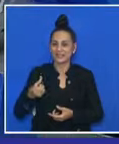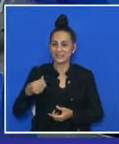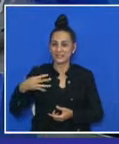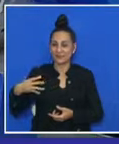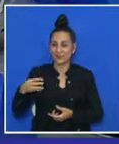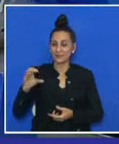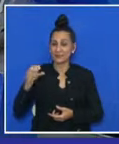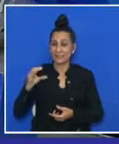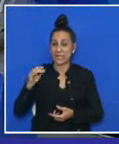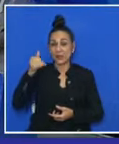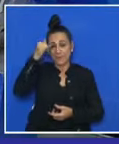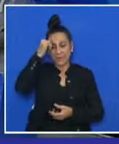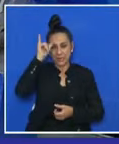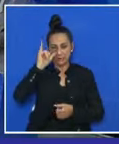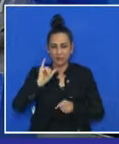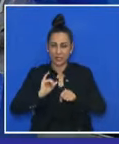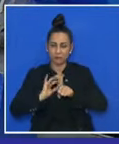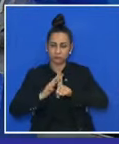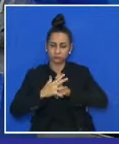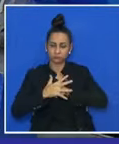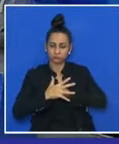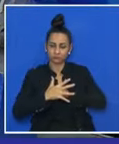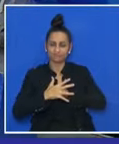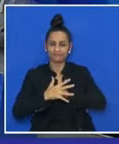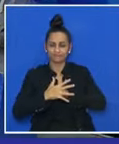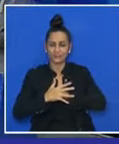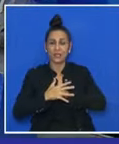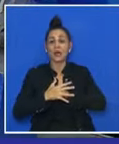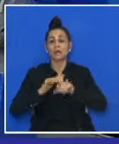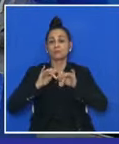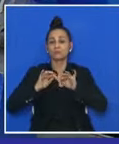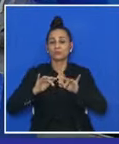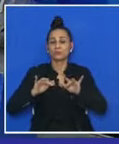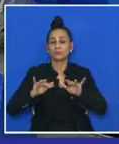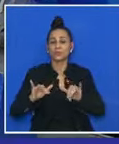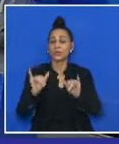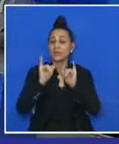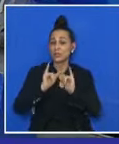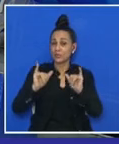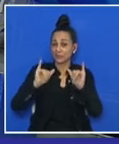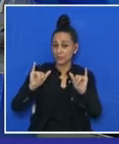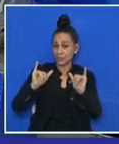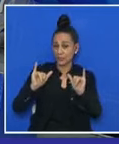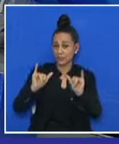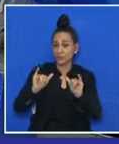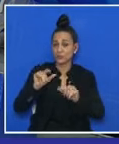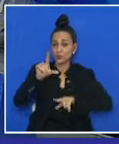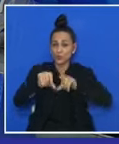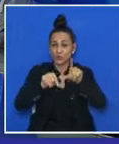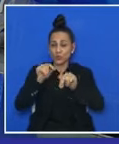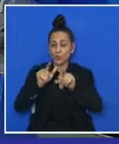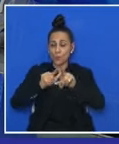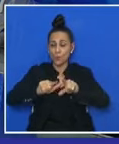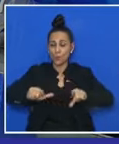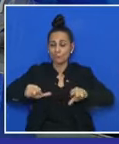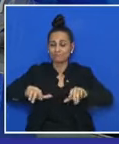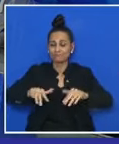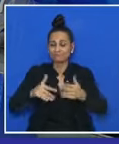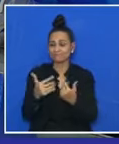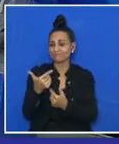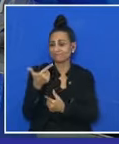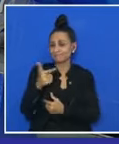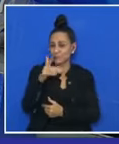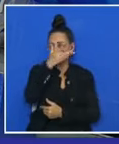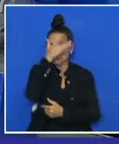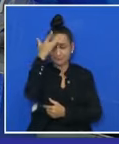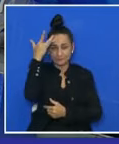R$1.496.206,64. Confirmando o compromisso da Caixa com as ações de prevenção ao Covid-19 e o coronavírus, comunicamos que o sorteio está sendo realizado sem